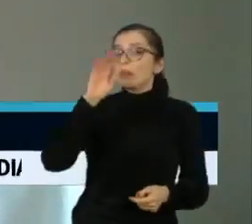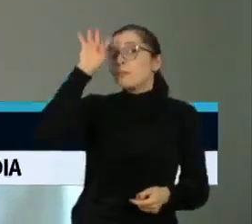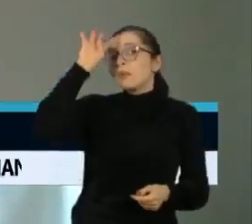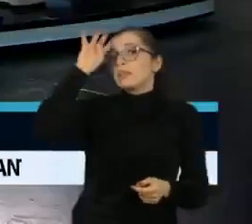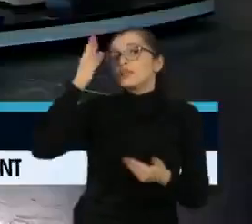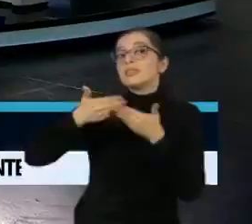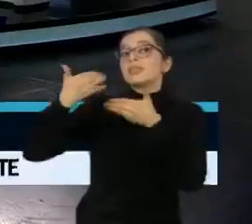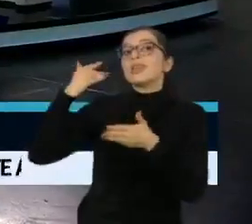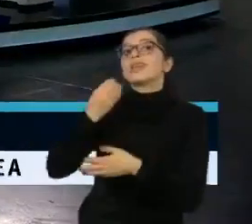já está voltando atrás